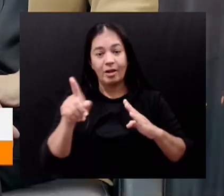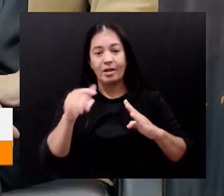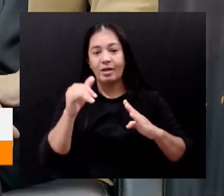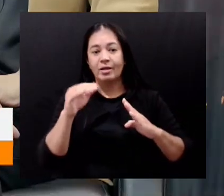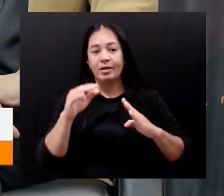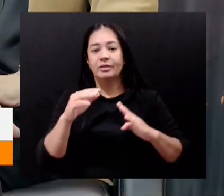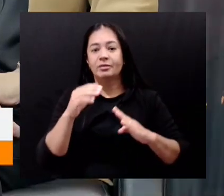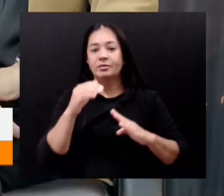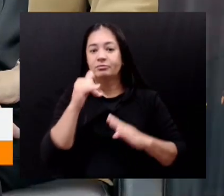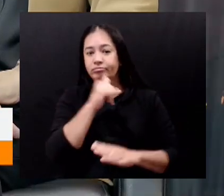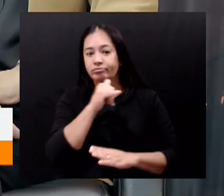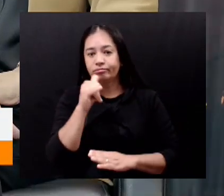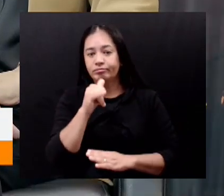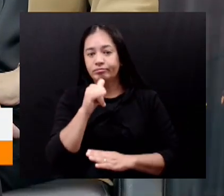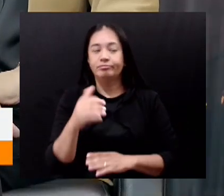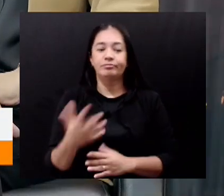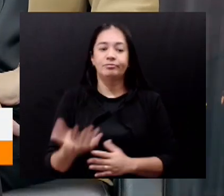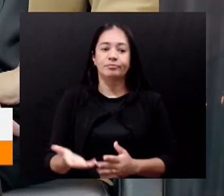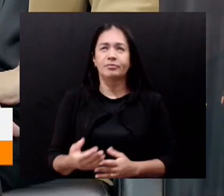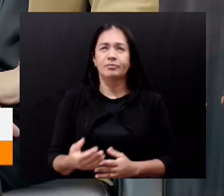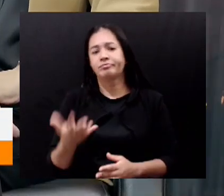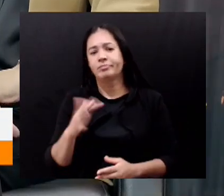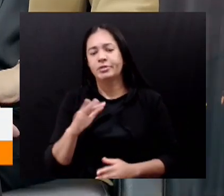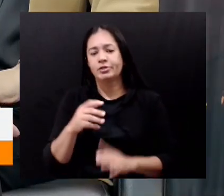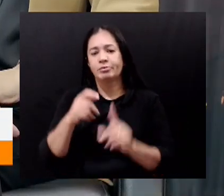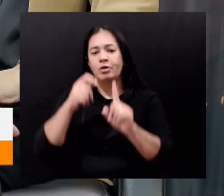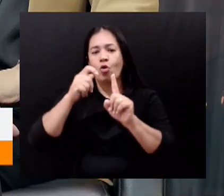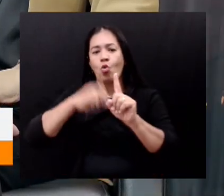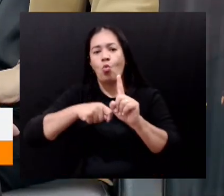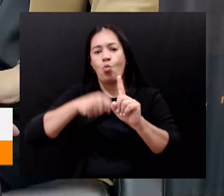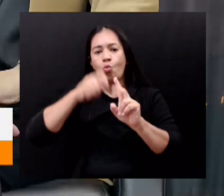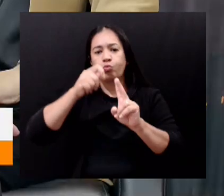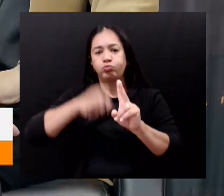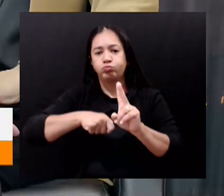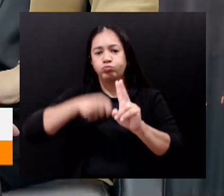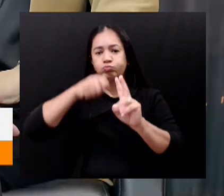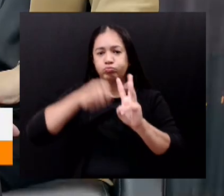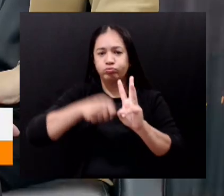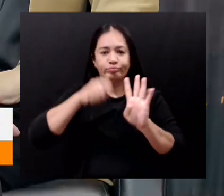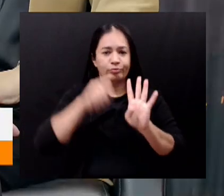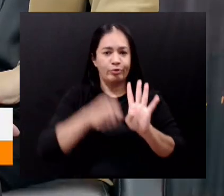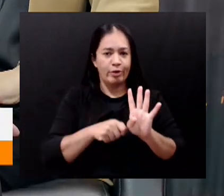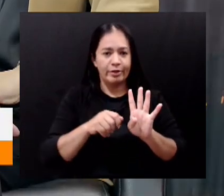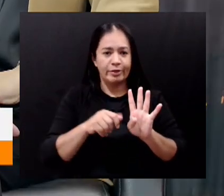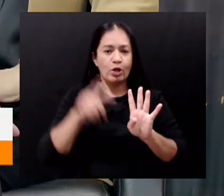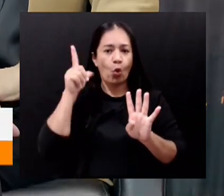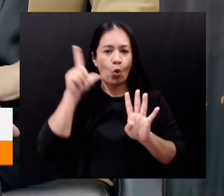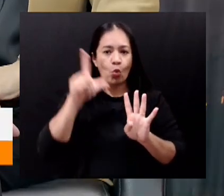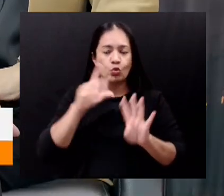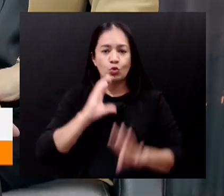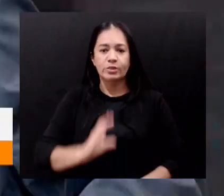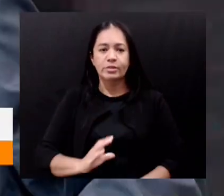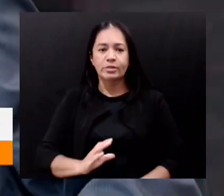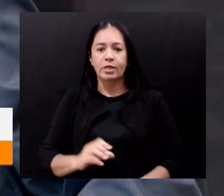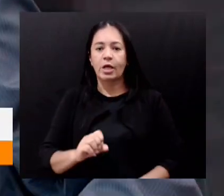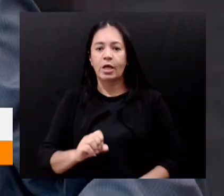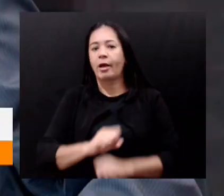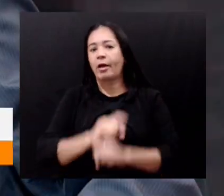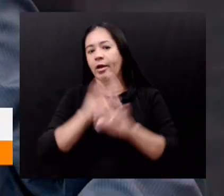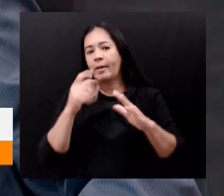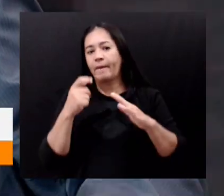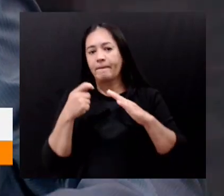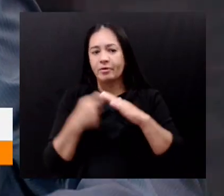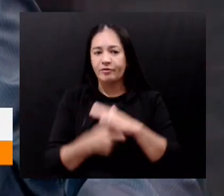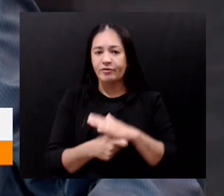que 4 meses seja um tempo mais que suficiente para a obtenção dessa cidadania. Claro, tem que se investir na locação do imóvel, tem que